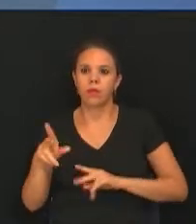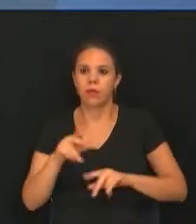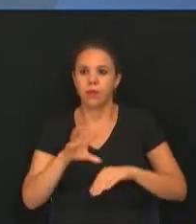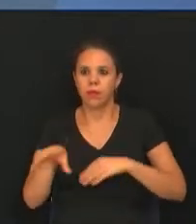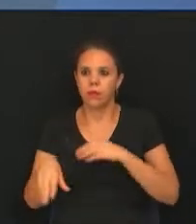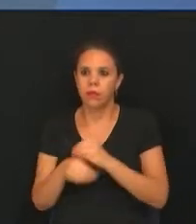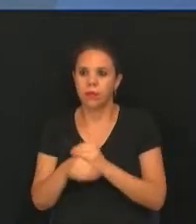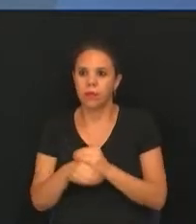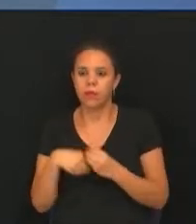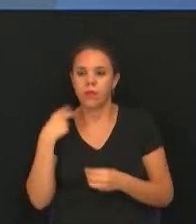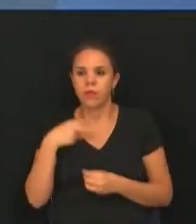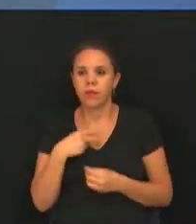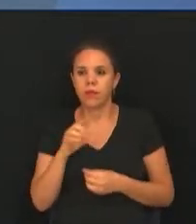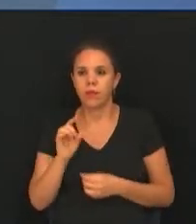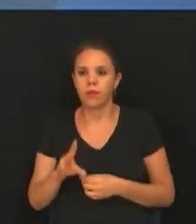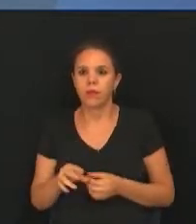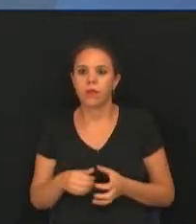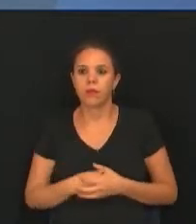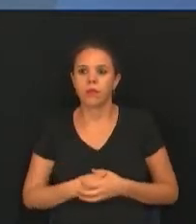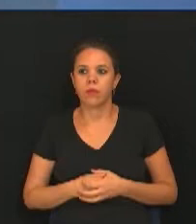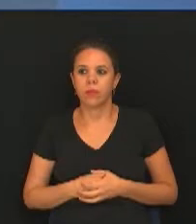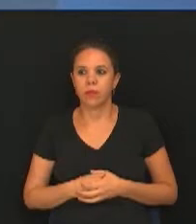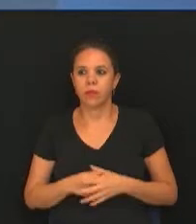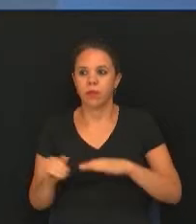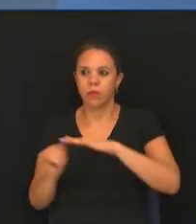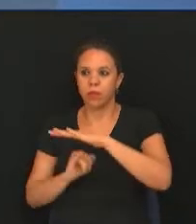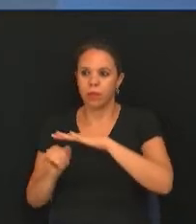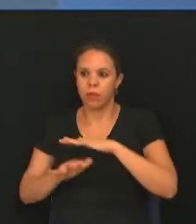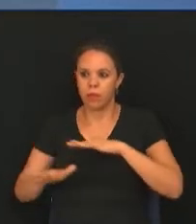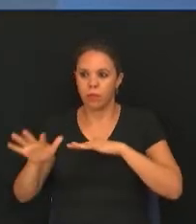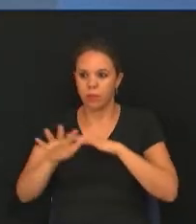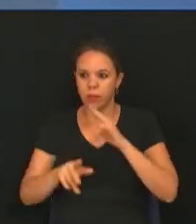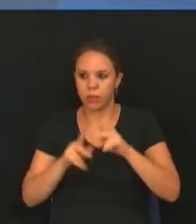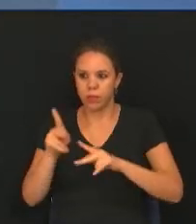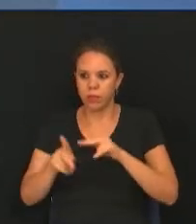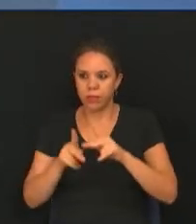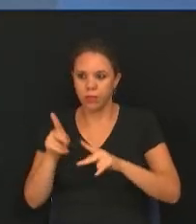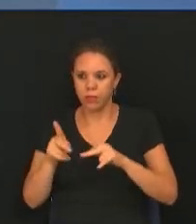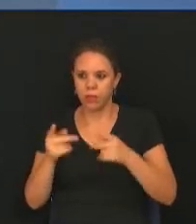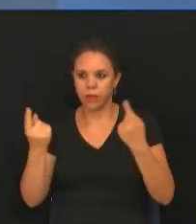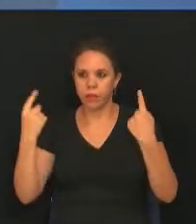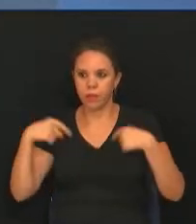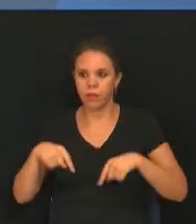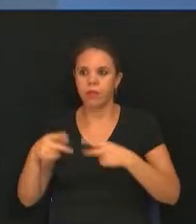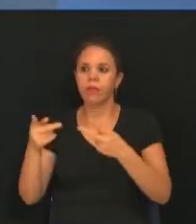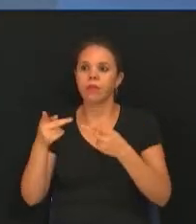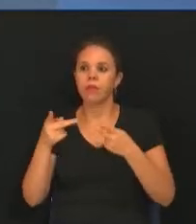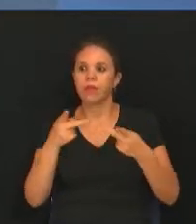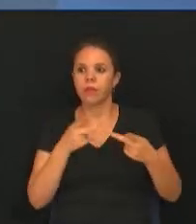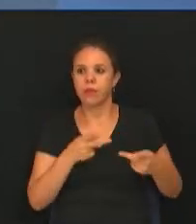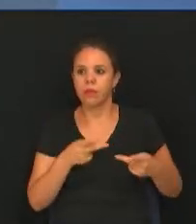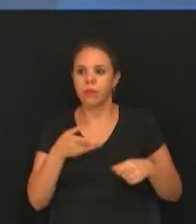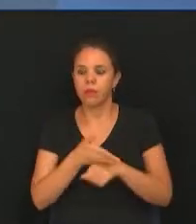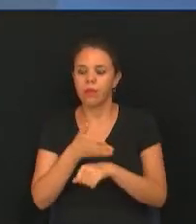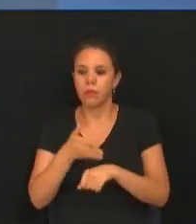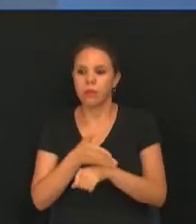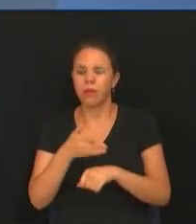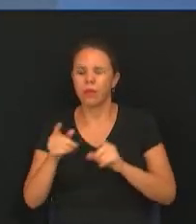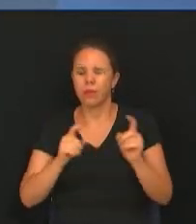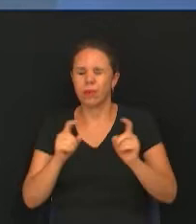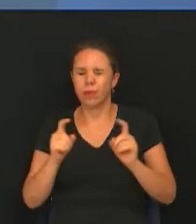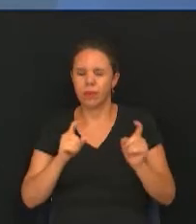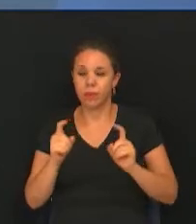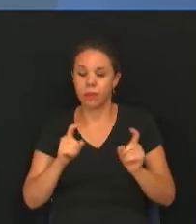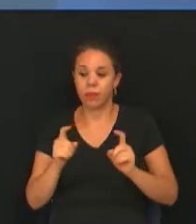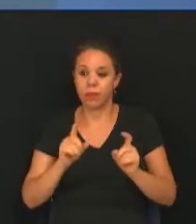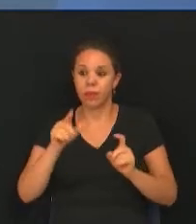por vereadores e as entidades ou pessoas físicas convidadas participam das reuniões e